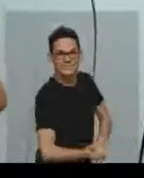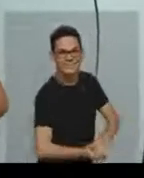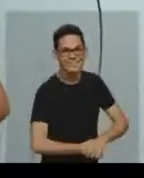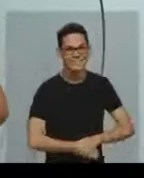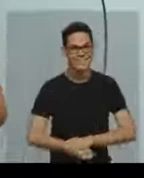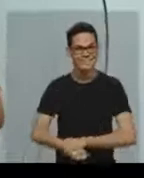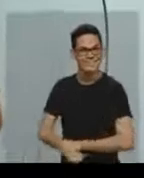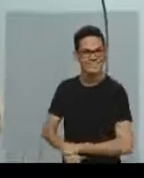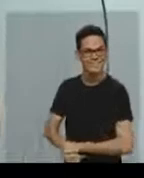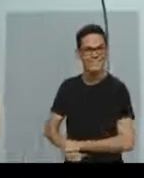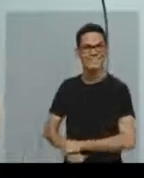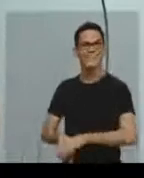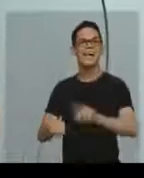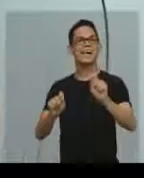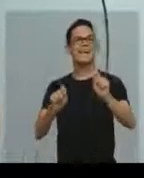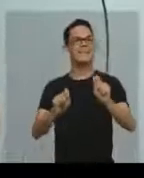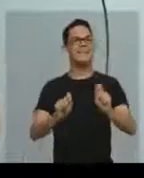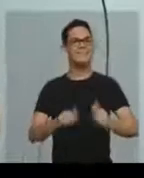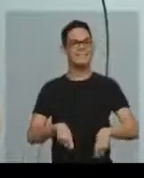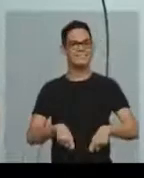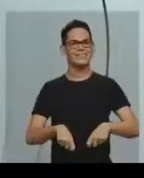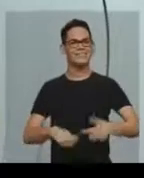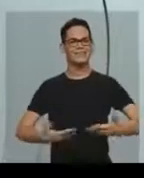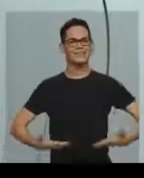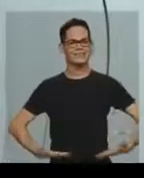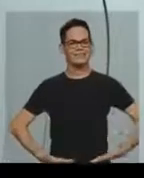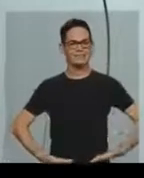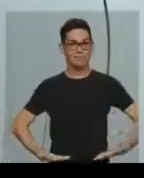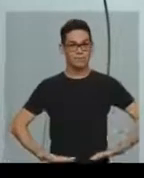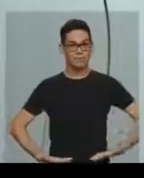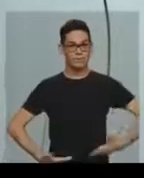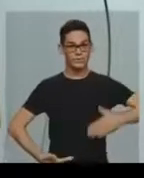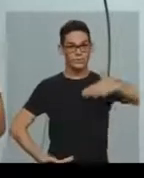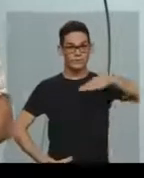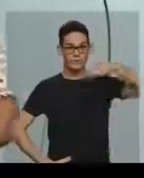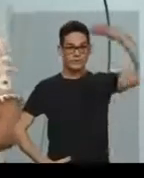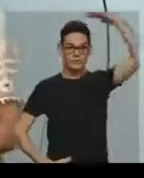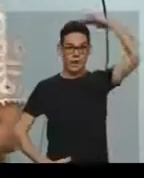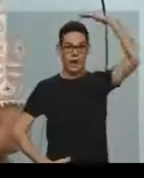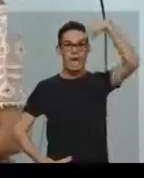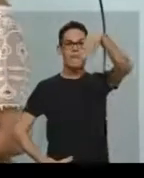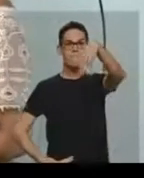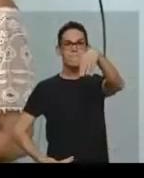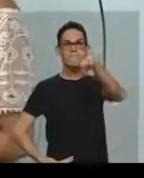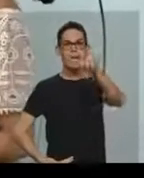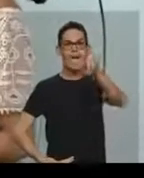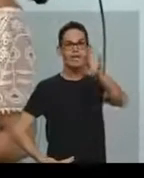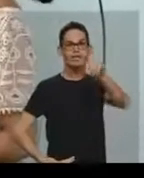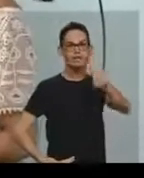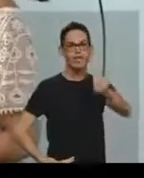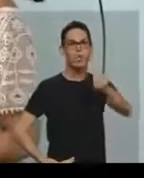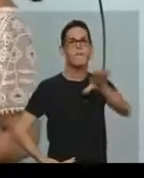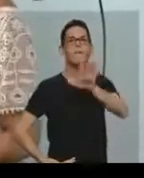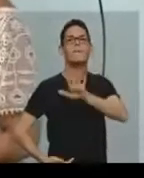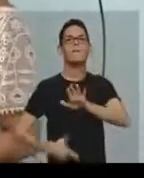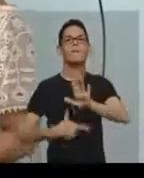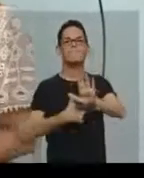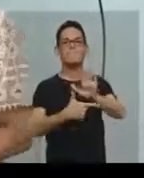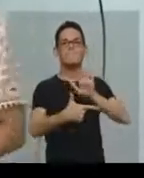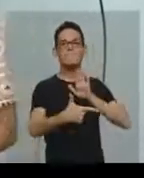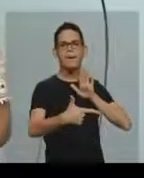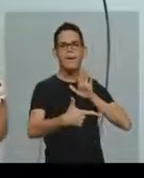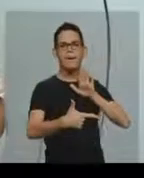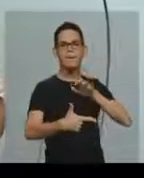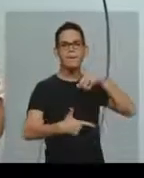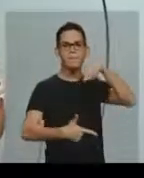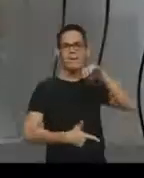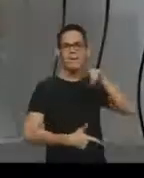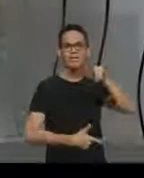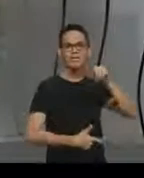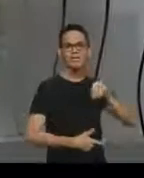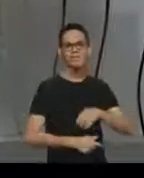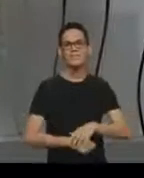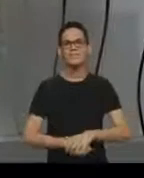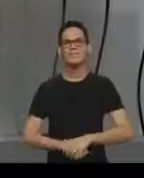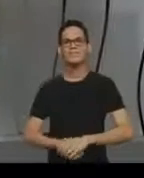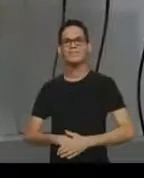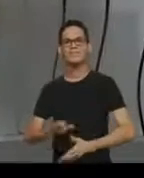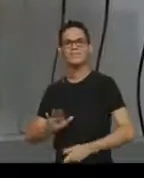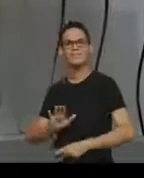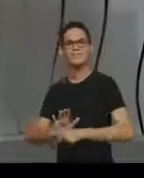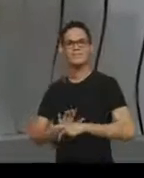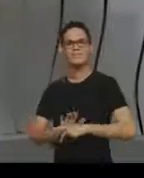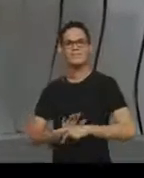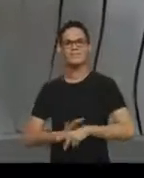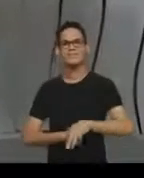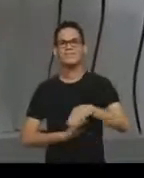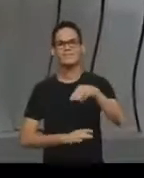É o plano que vai pegar da altura da cintura para cima. E plano americano, odeio